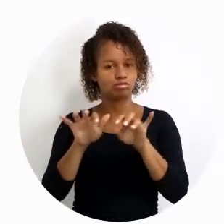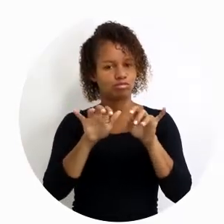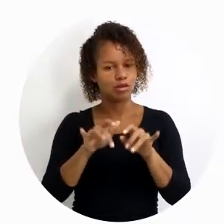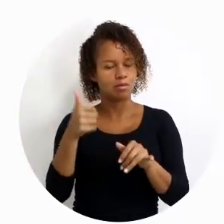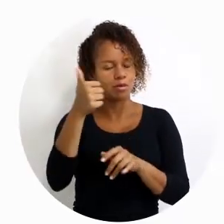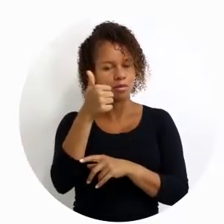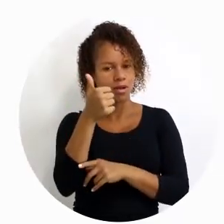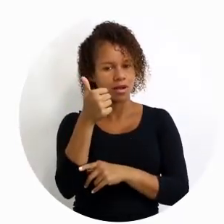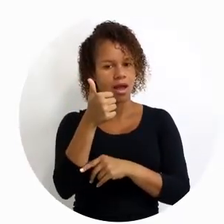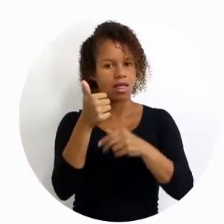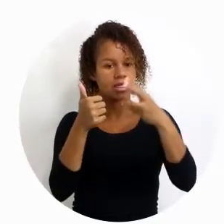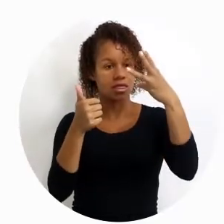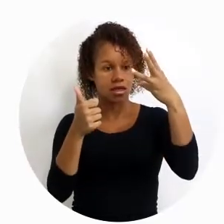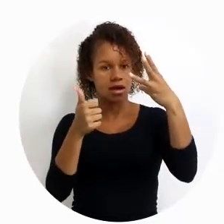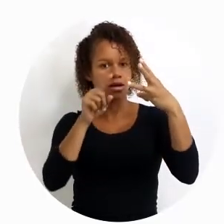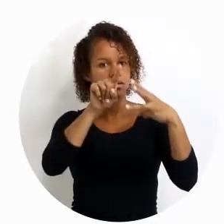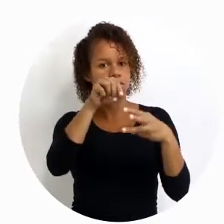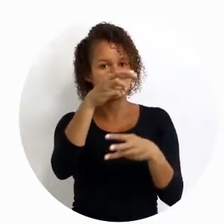primeiro a primeira dimensão,